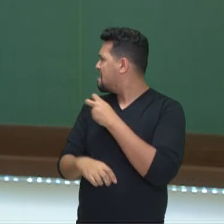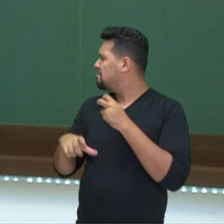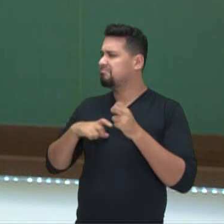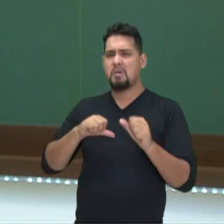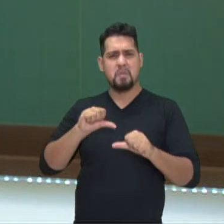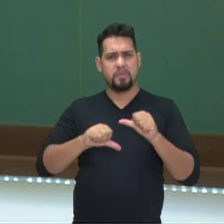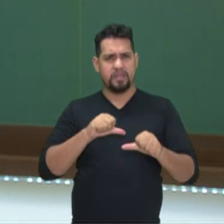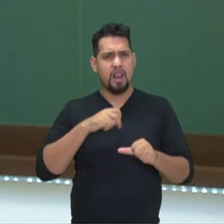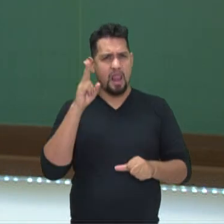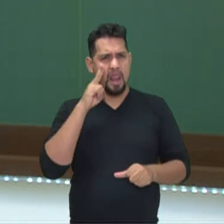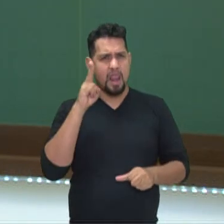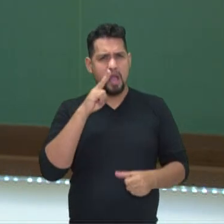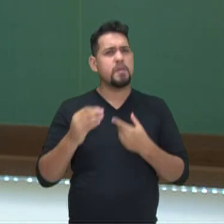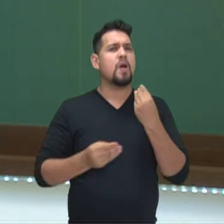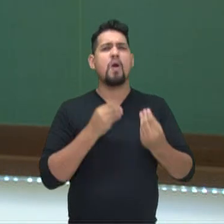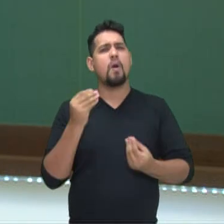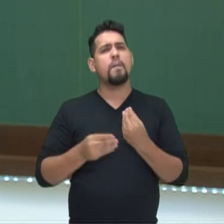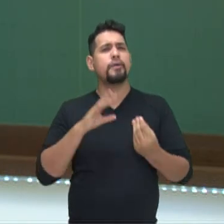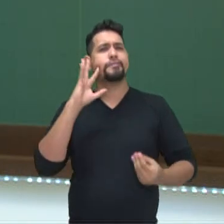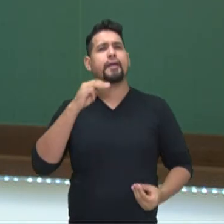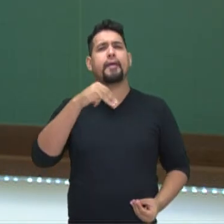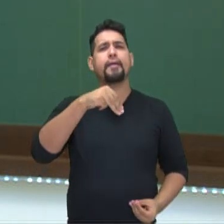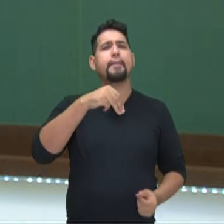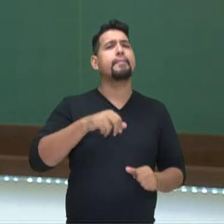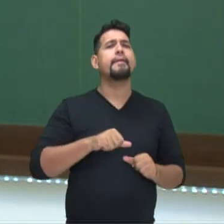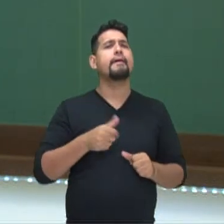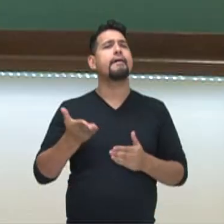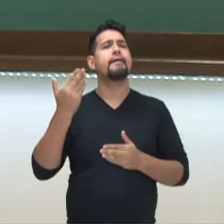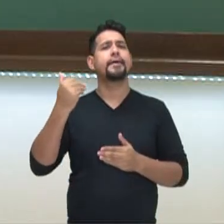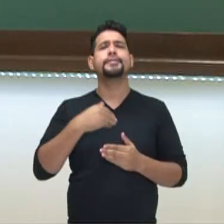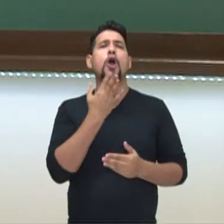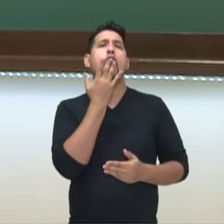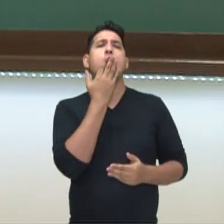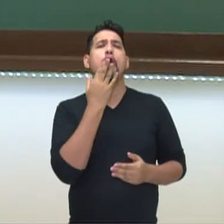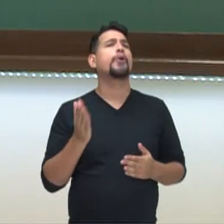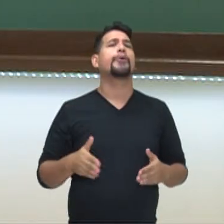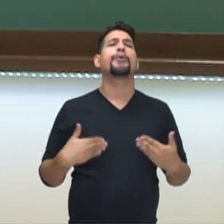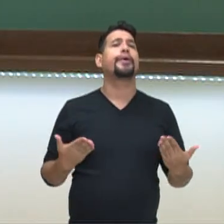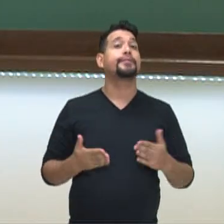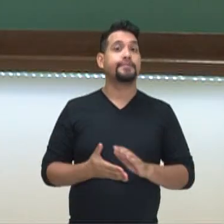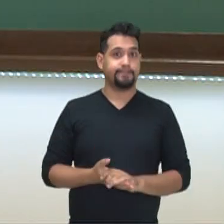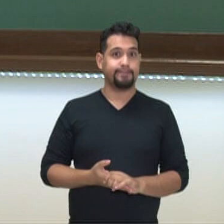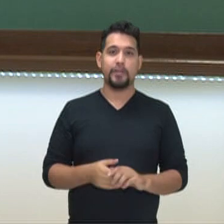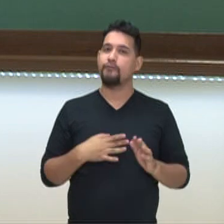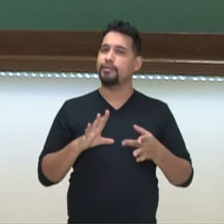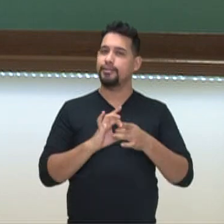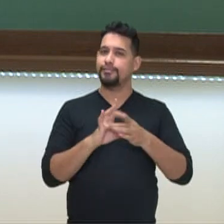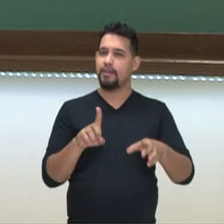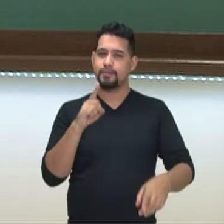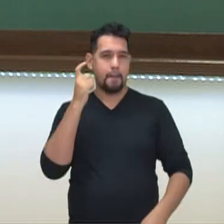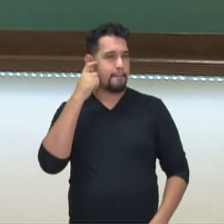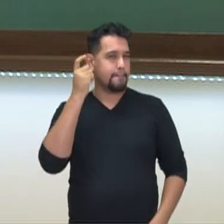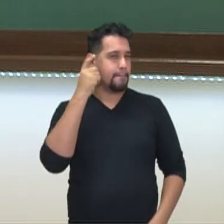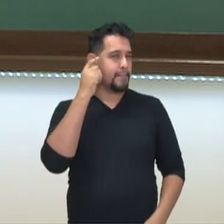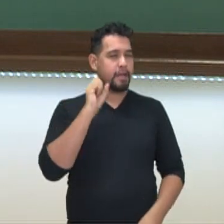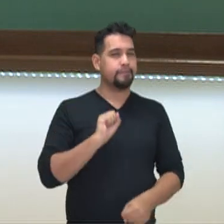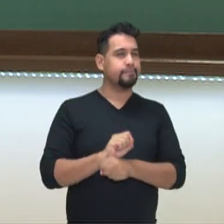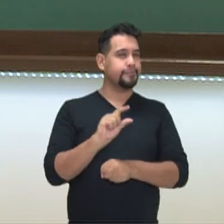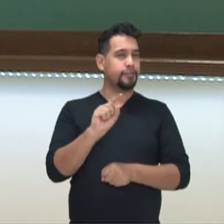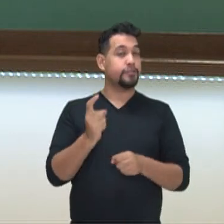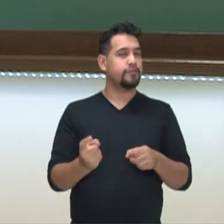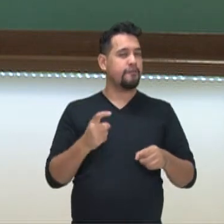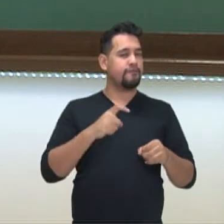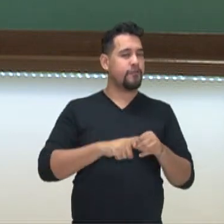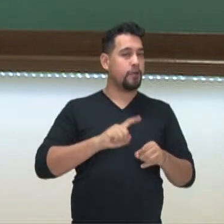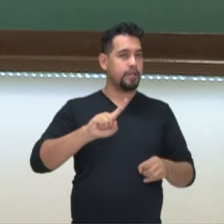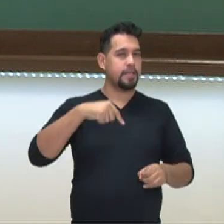modificação? Vocês se lembram como que era esse M antes, de que cor que ele era? Né? Então eu vou deixar vocês pensando um pouquinho aí e a gente